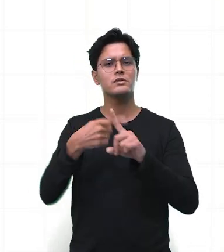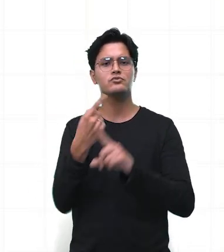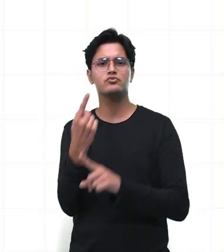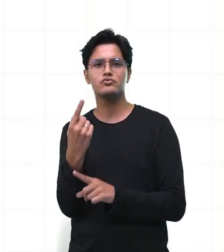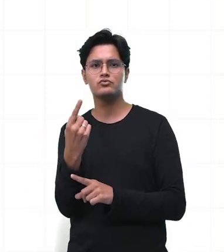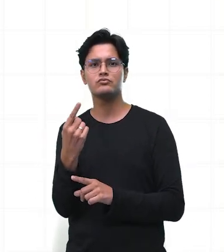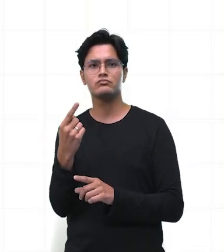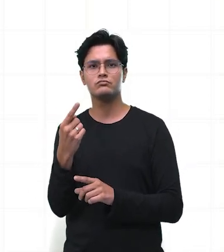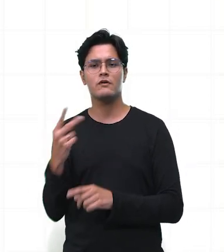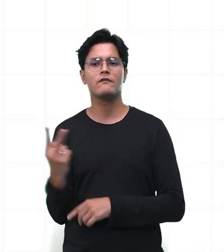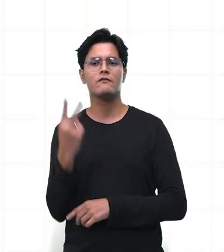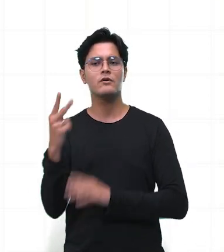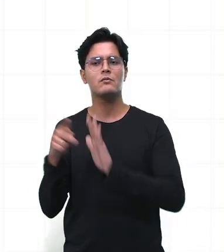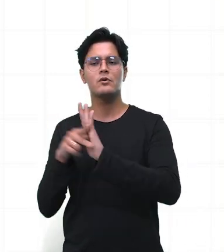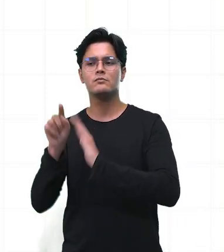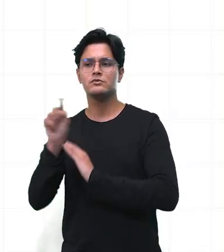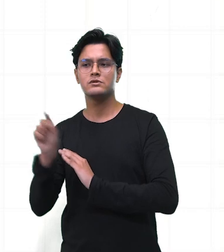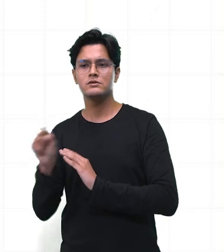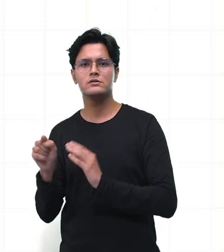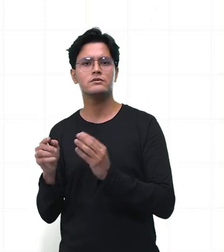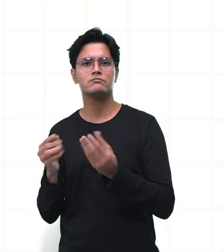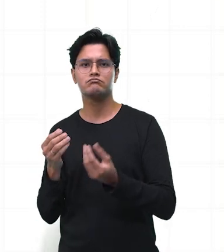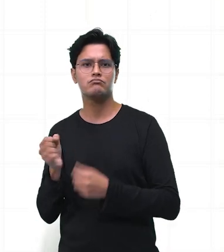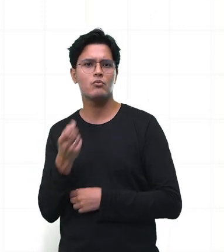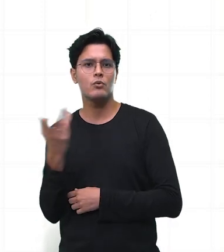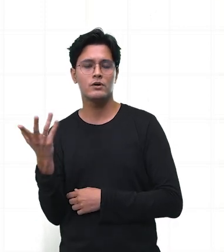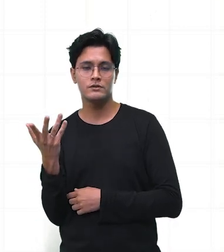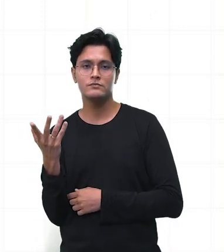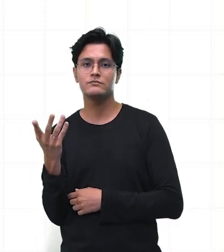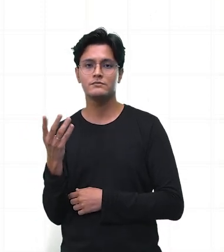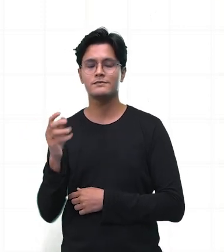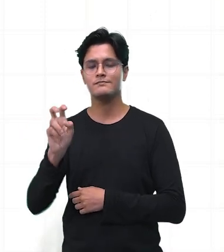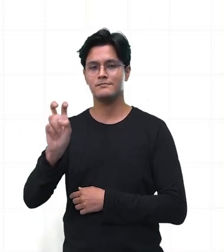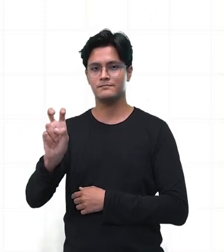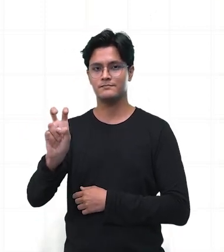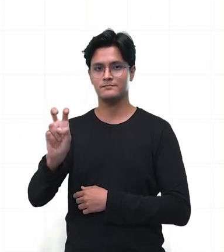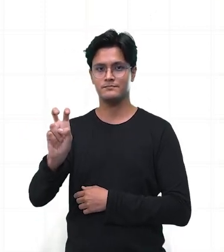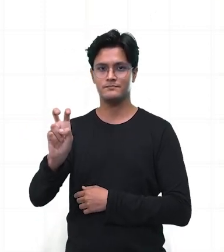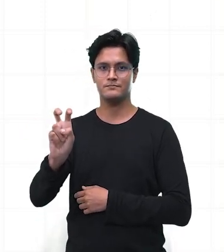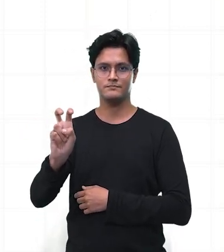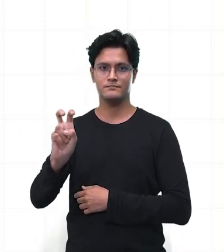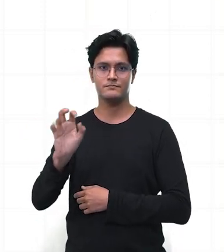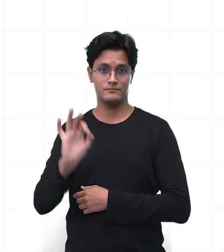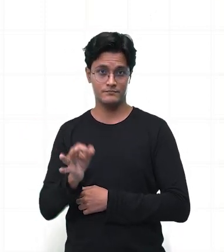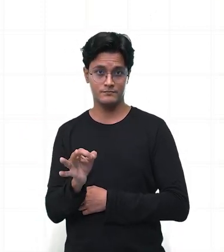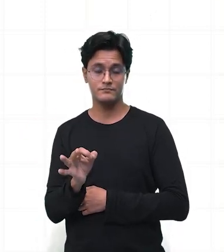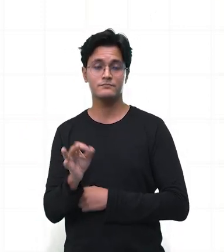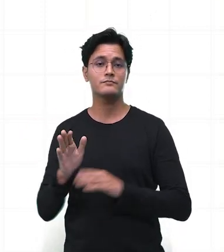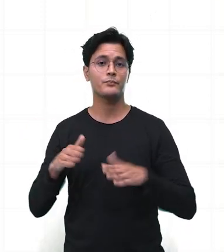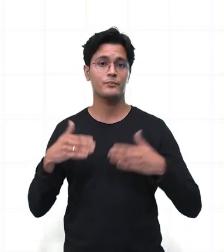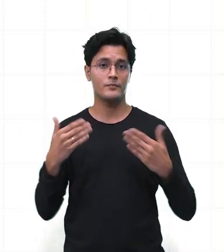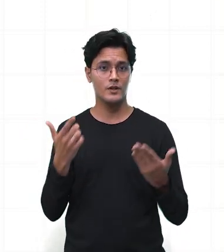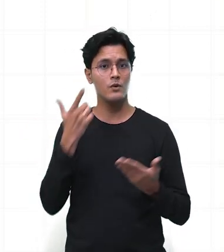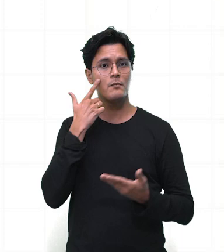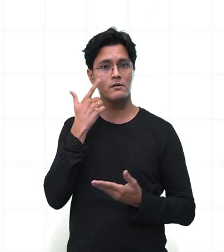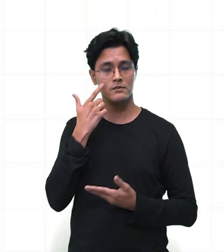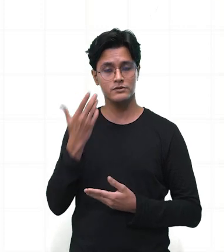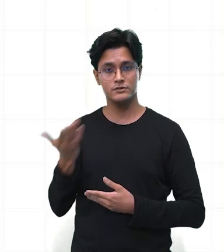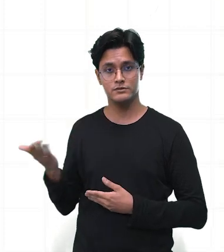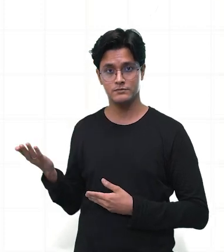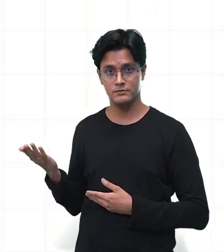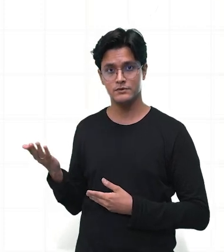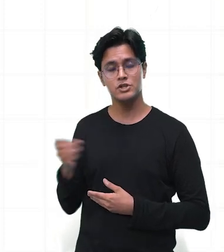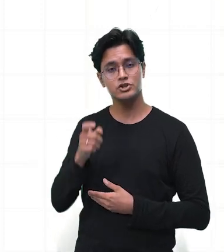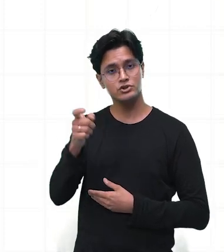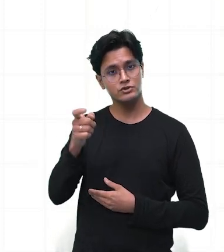pessoal? Simples, né? O valor de z será igual a 5. Tudo bem? Então, veja. O